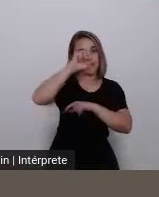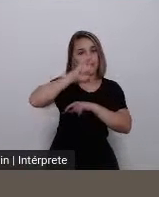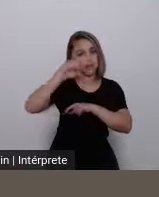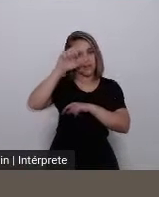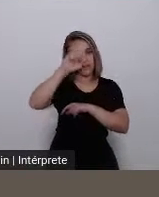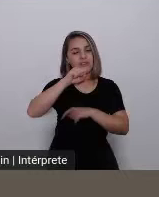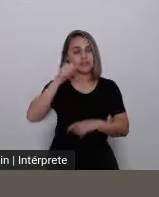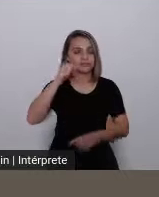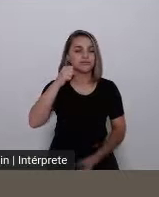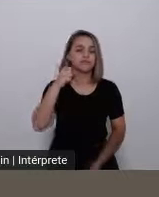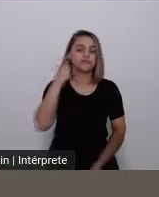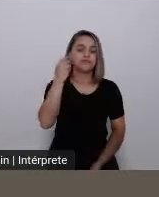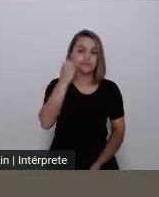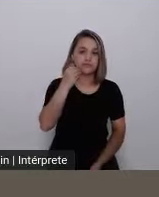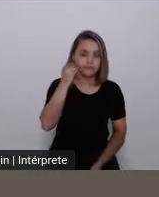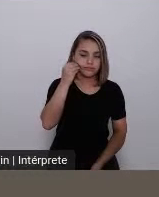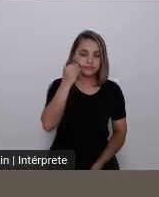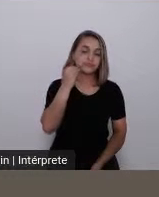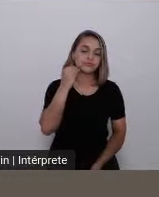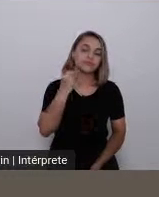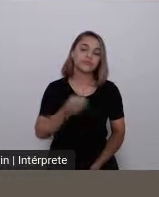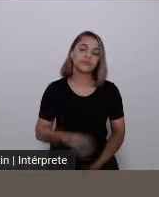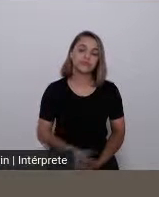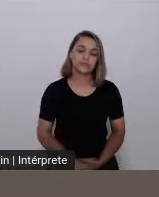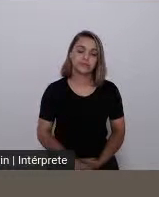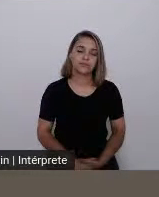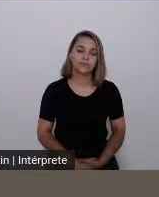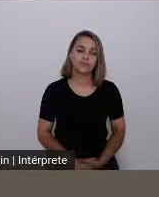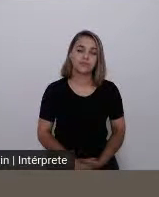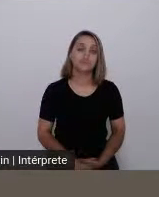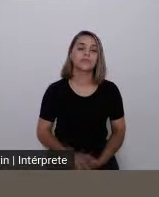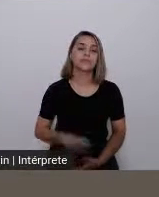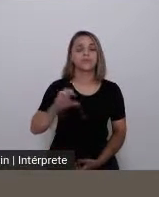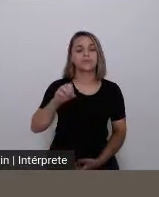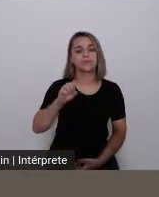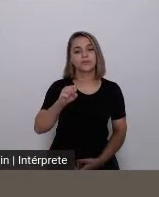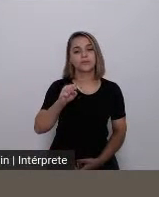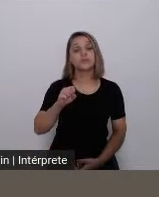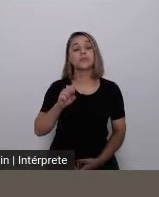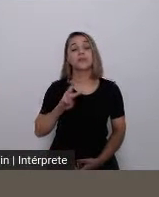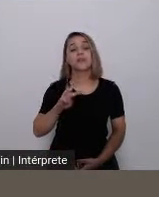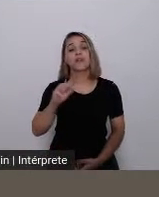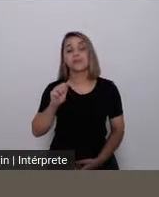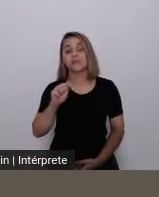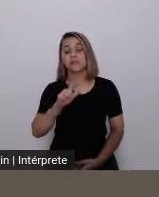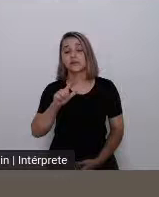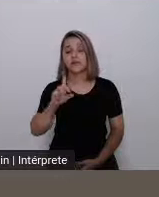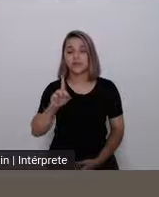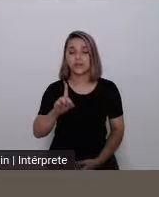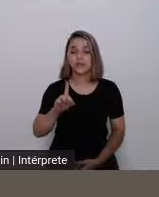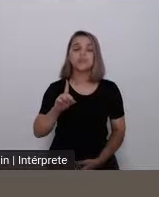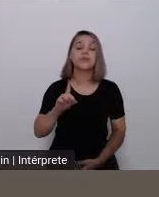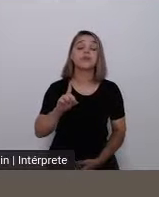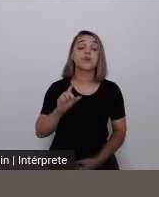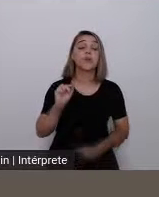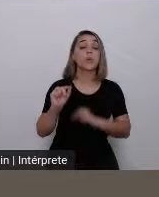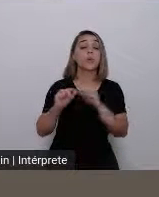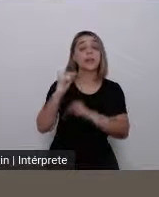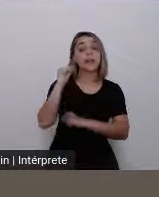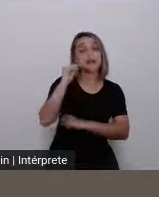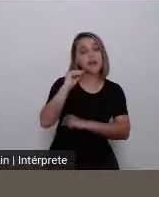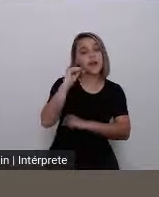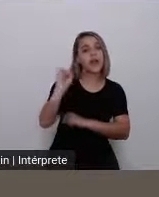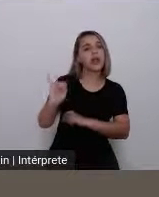assim, produziu um monte de fotografias, mas o Oswald também teve uma experiência importante